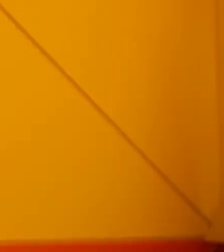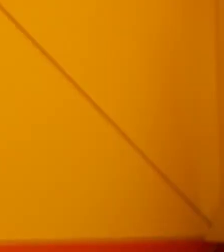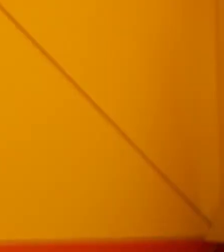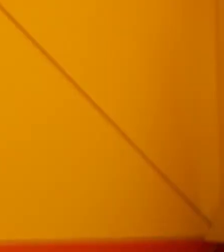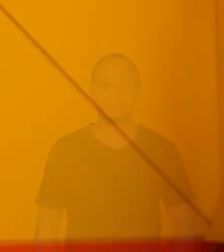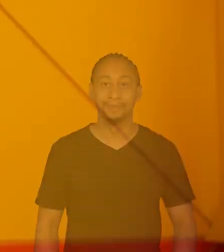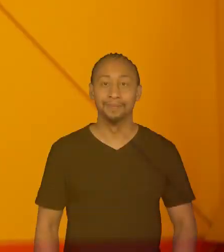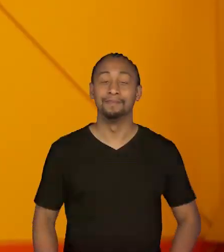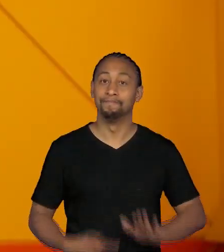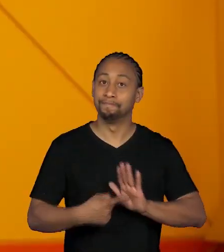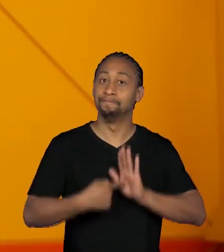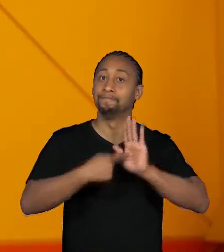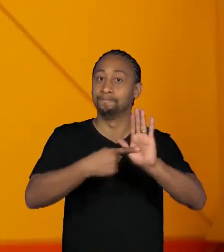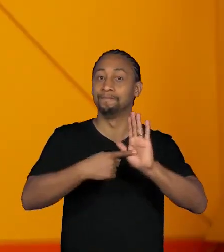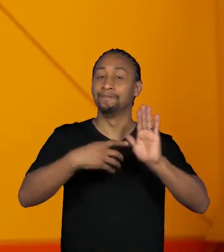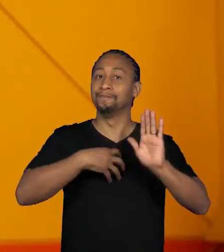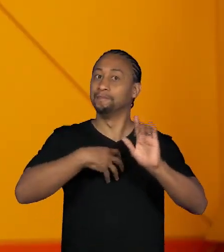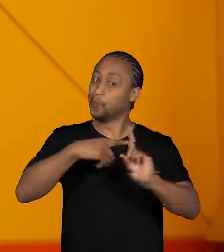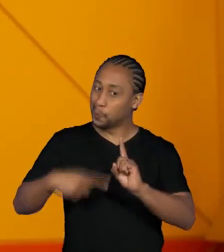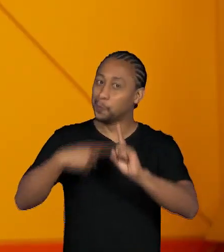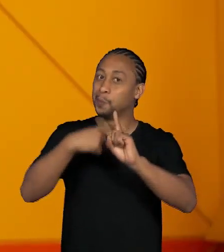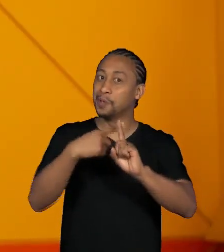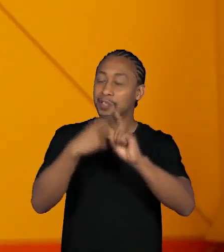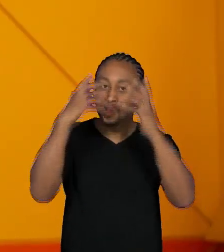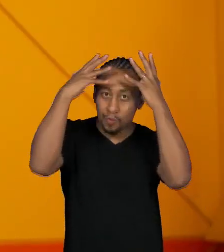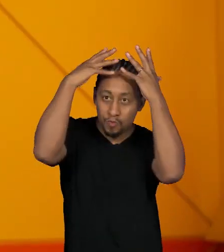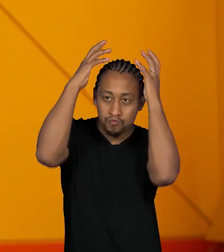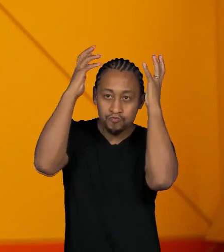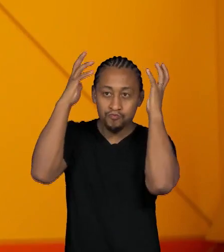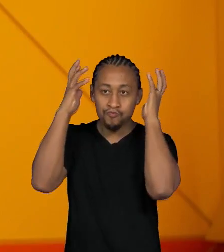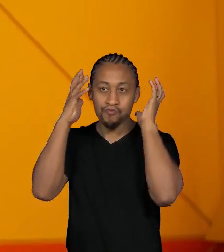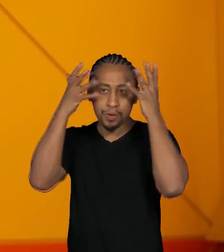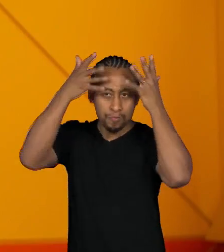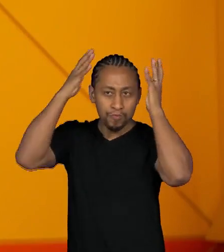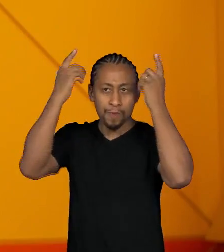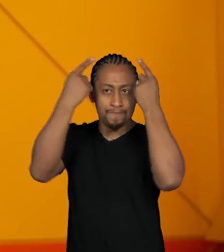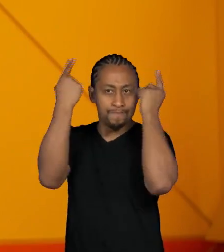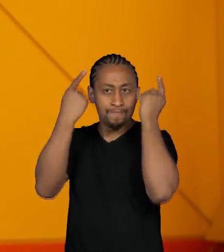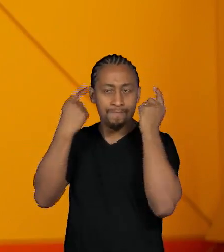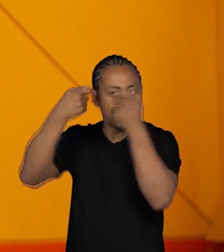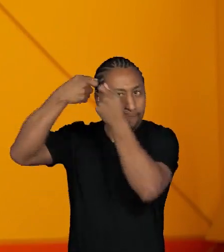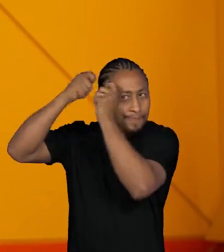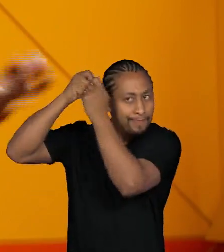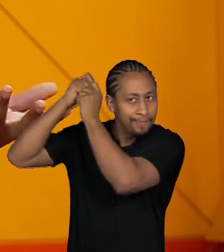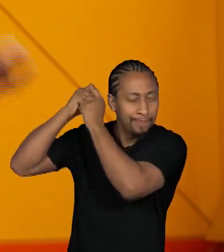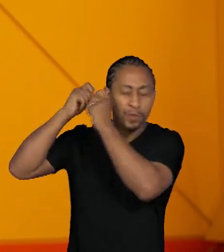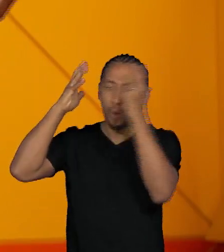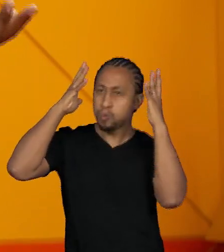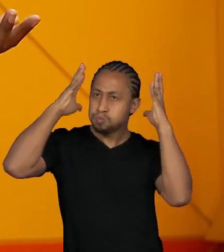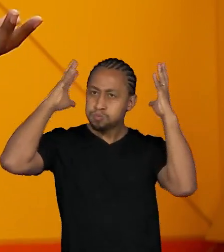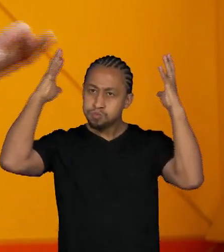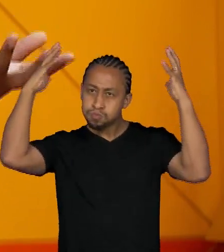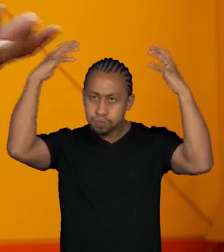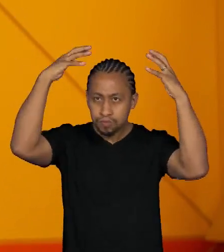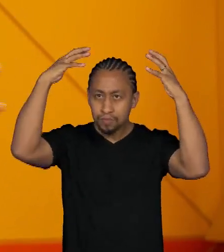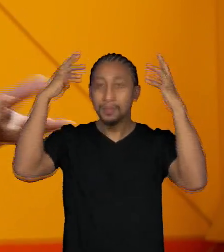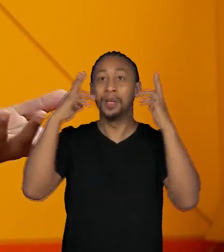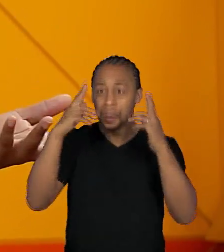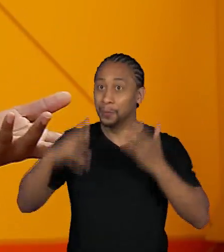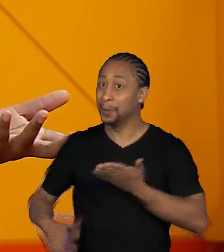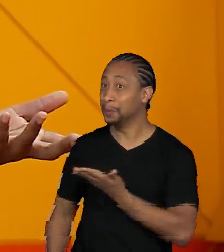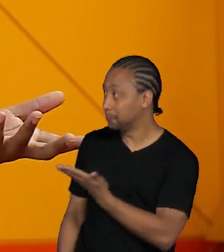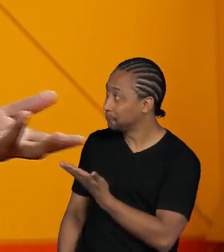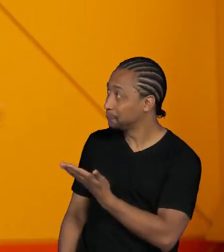A afirmação positiva dos cabelos crespos, representados por dreads, tranças, black power como o meu, é